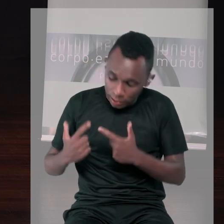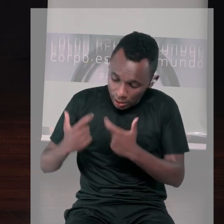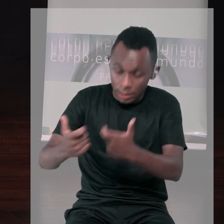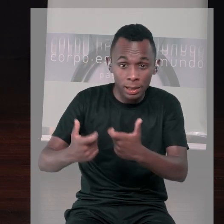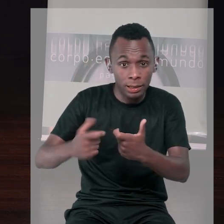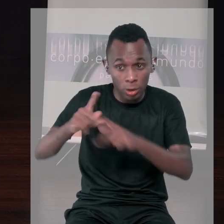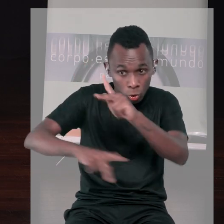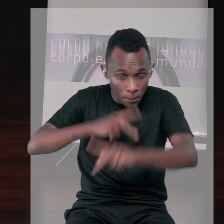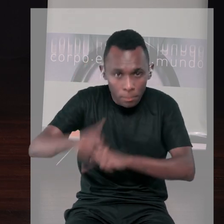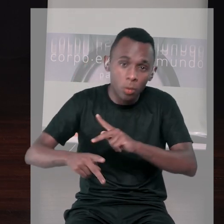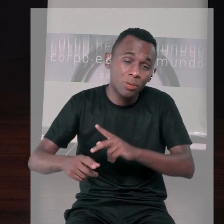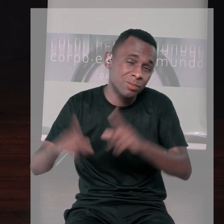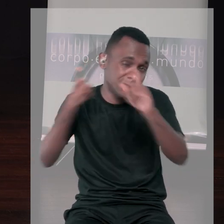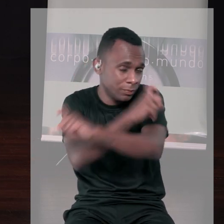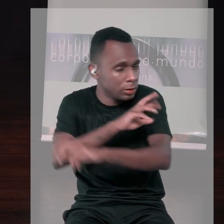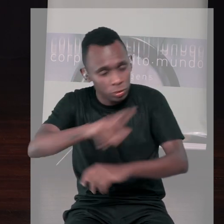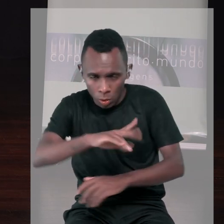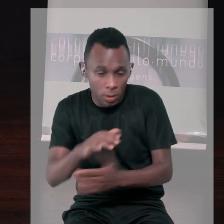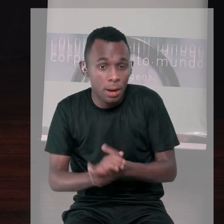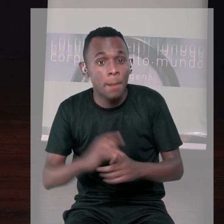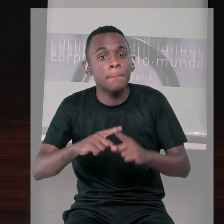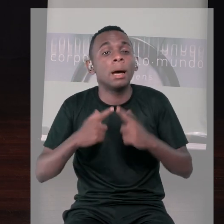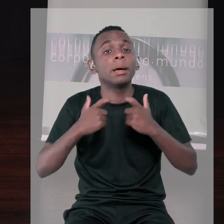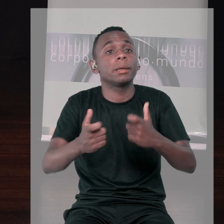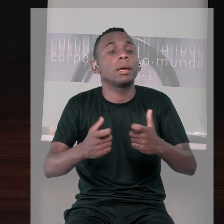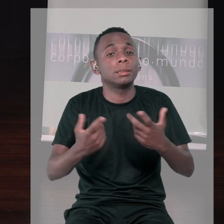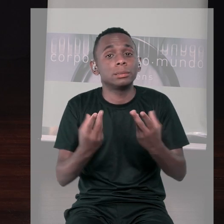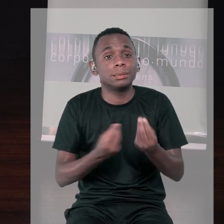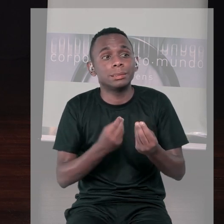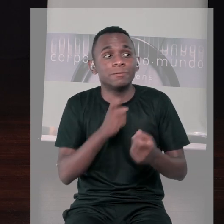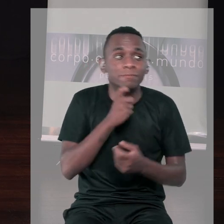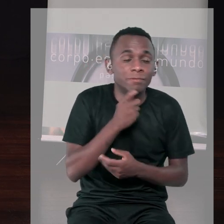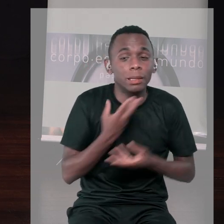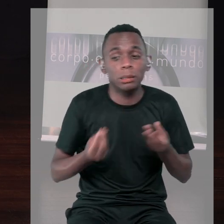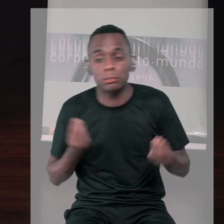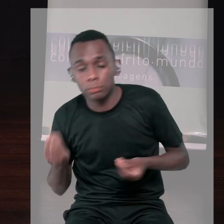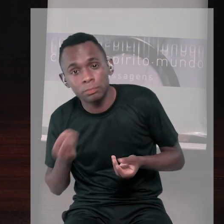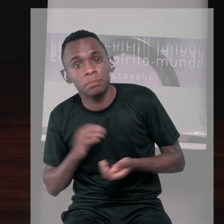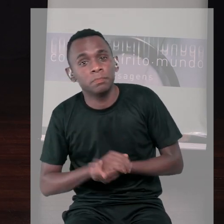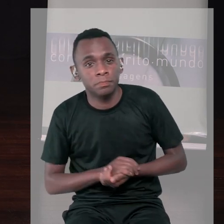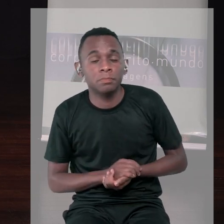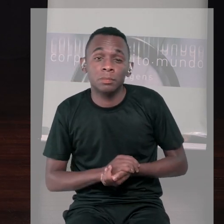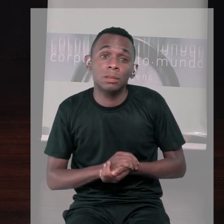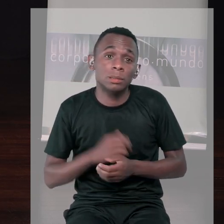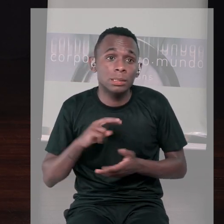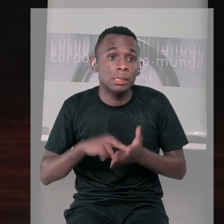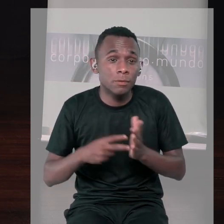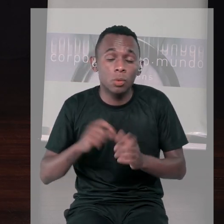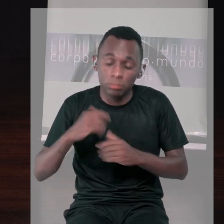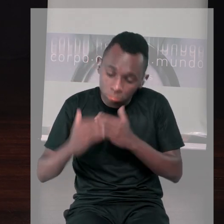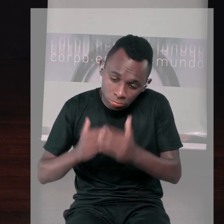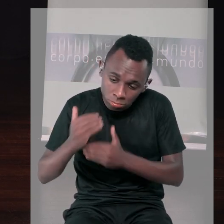difícil. Na guerra civil larvar ou fria, né, vai se tornando cada dia mais claro quais são